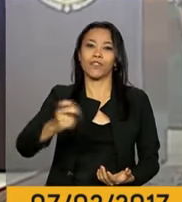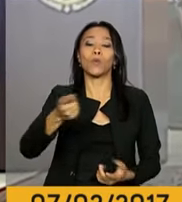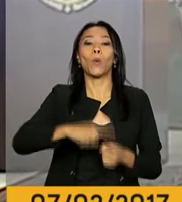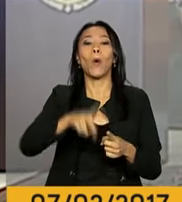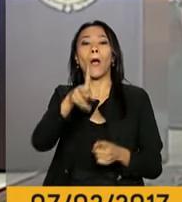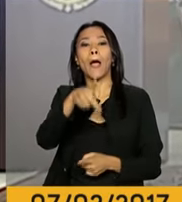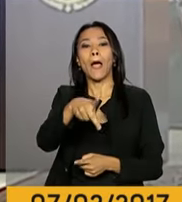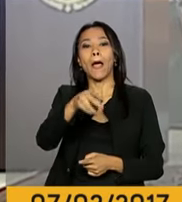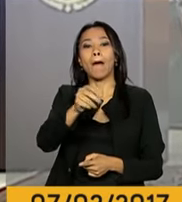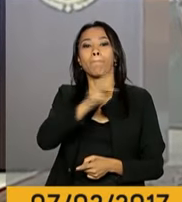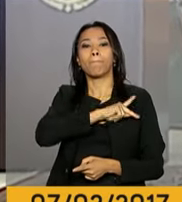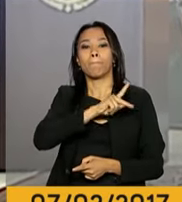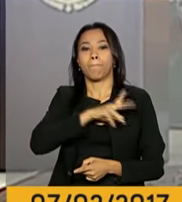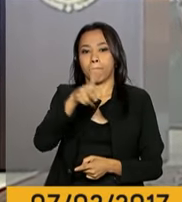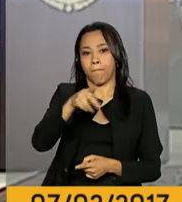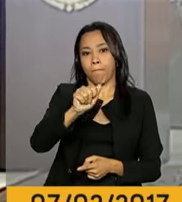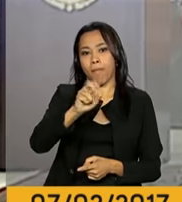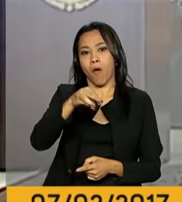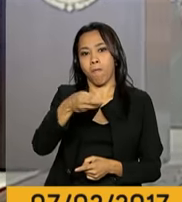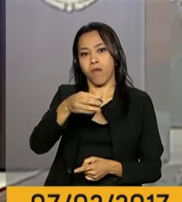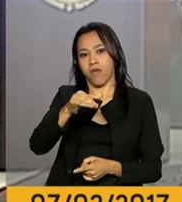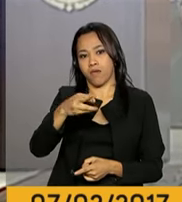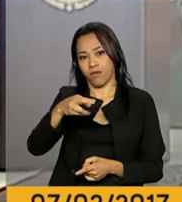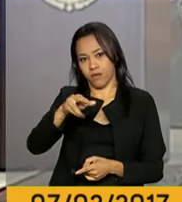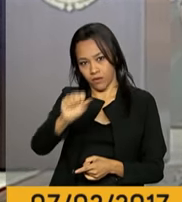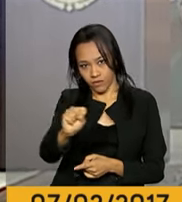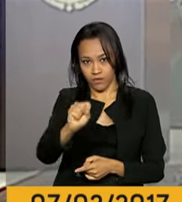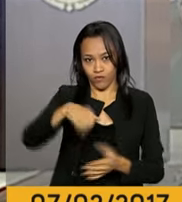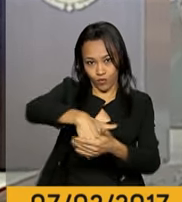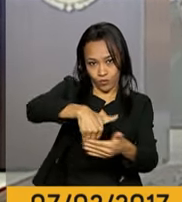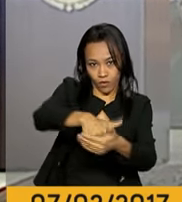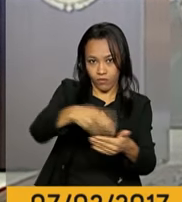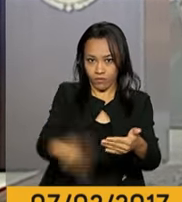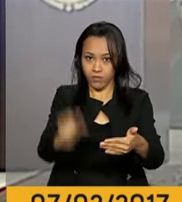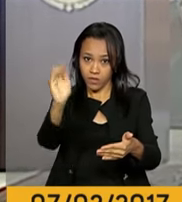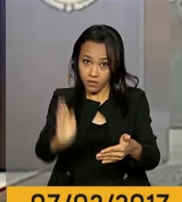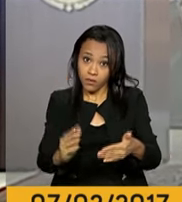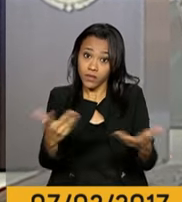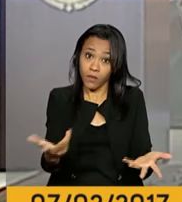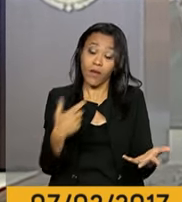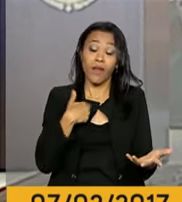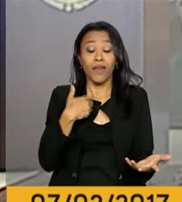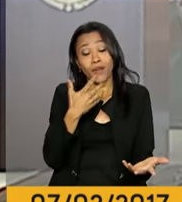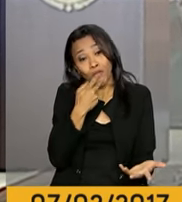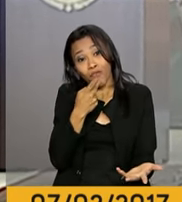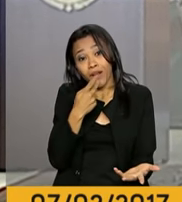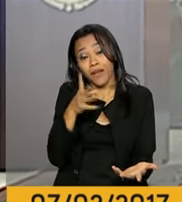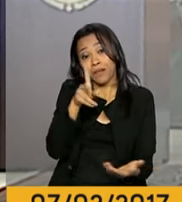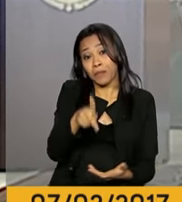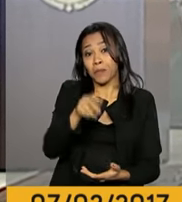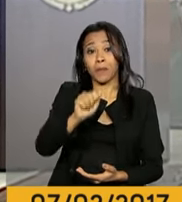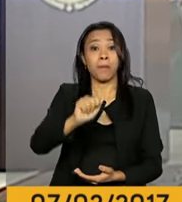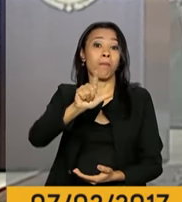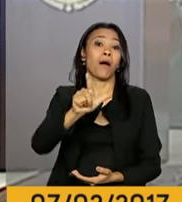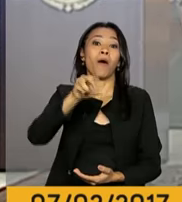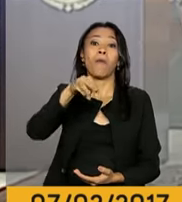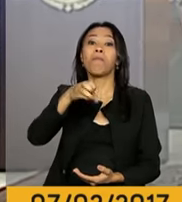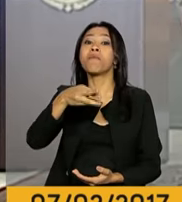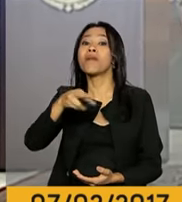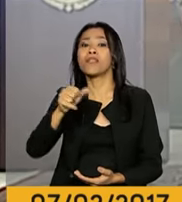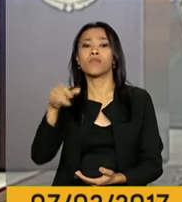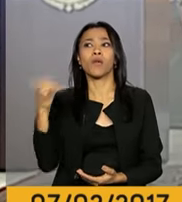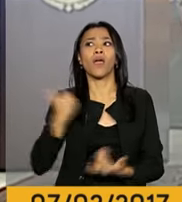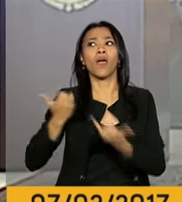presente boc pal palmeiras eu estou falando Palmeiras porque eu ouço muito falar do